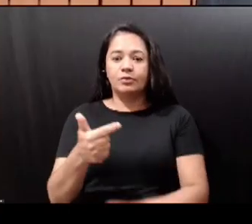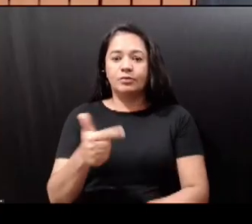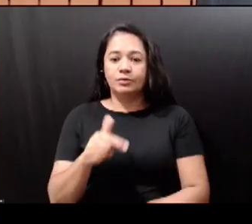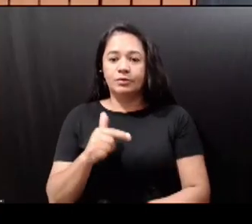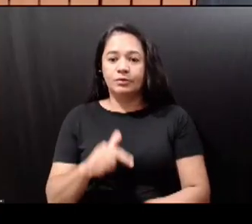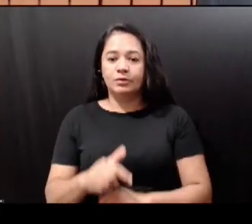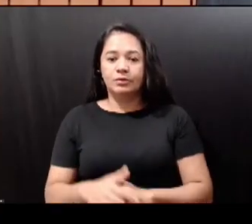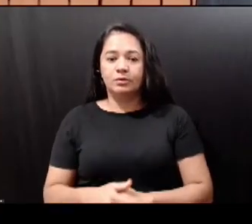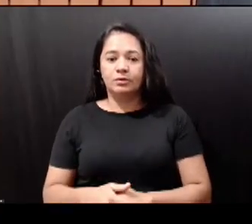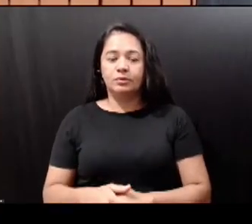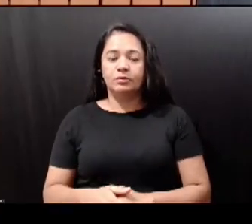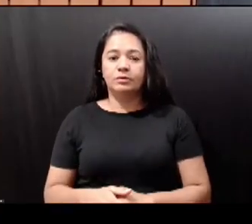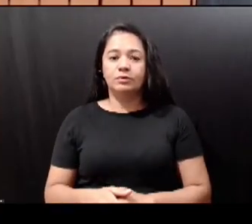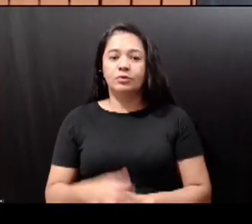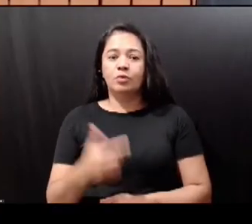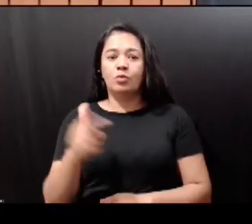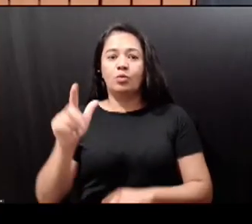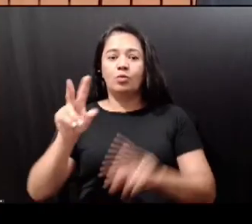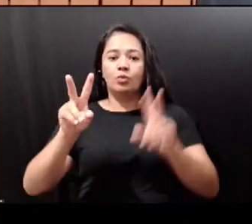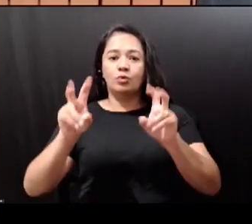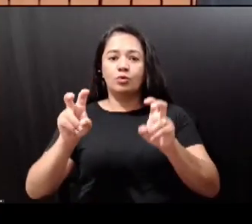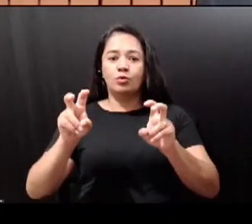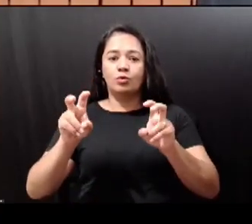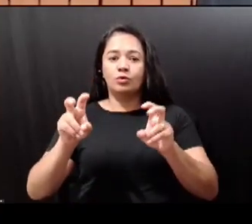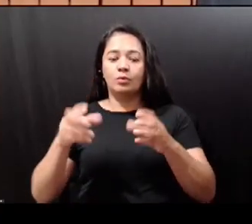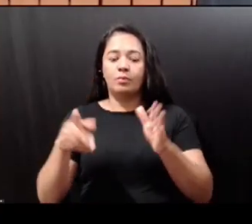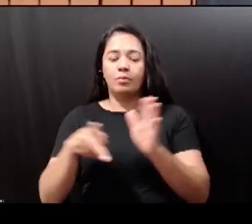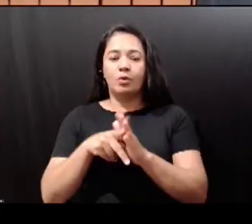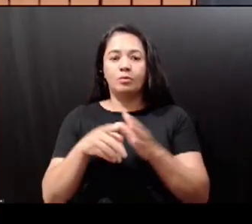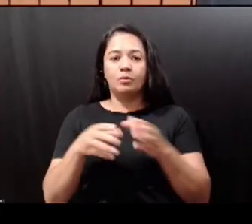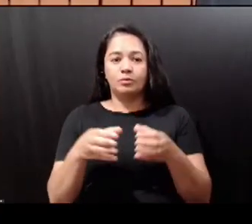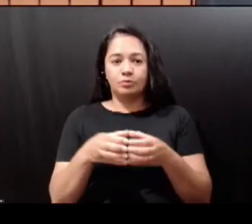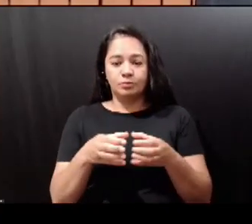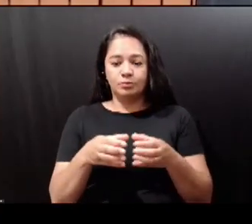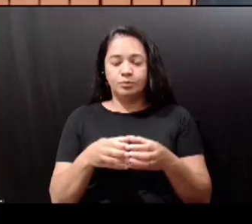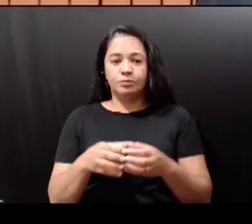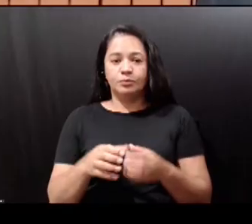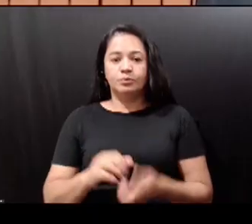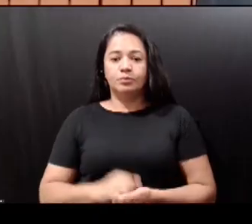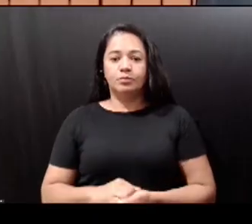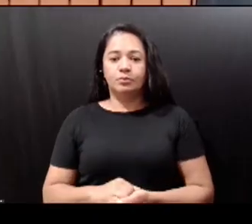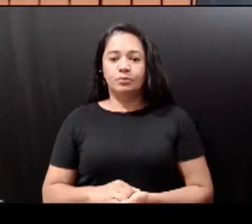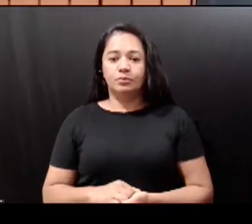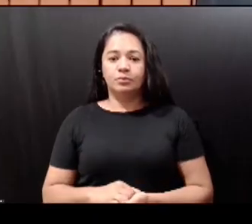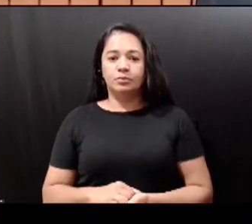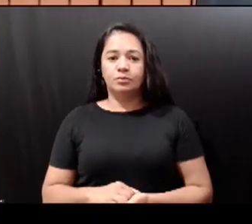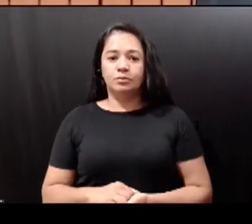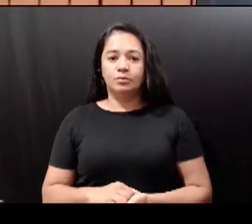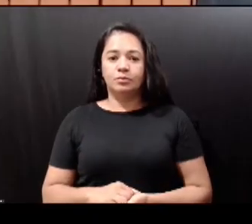outros assuntos afetos à comissão. Eu quero aqui